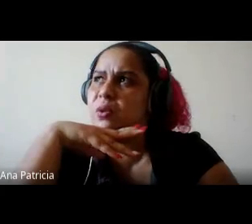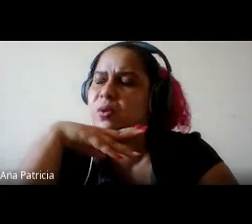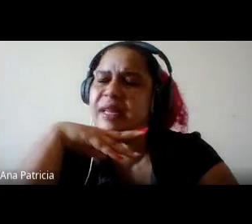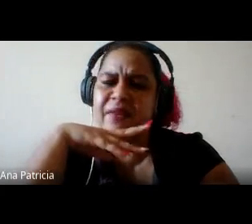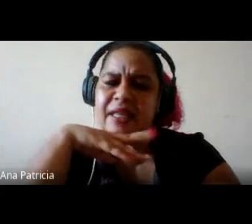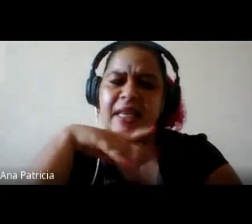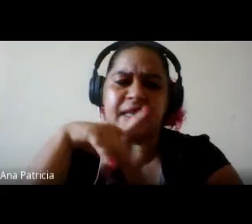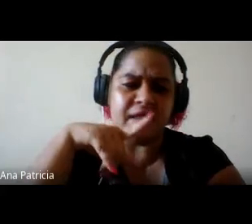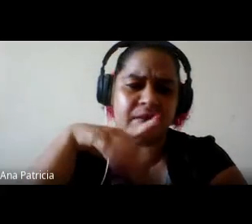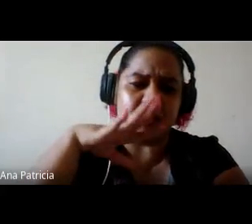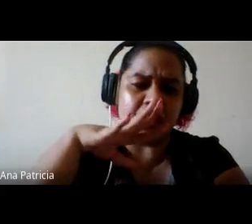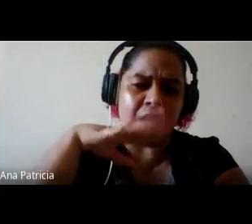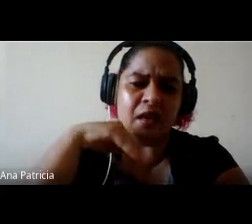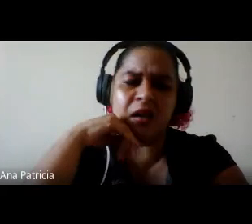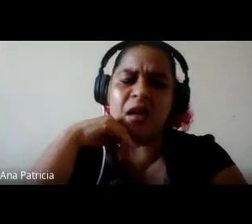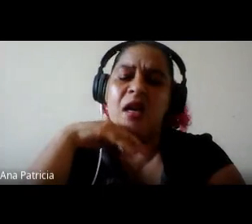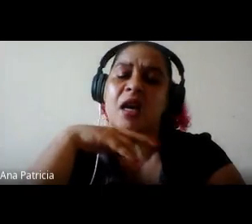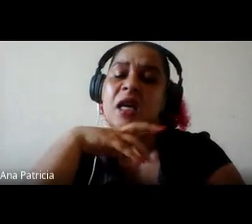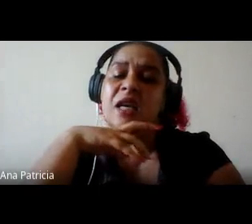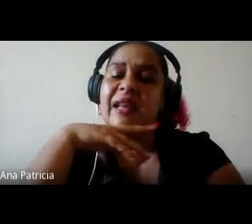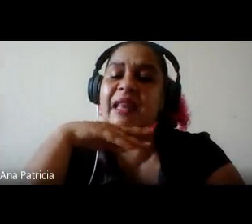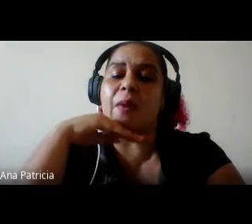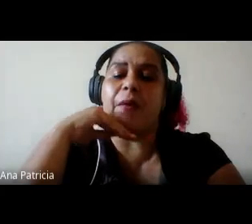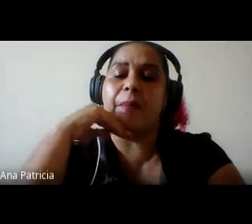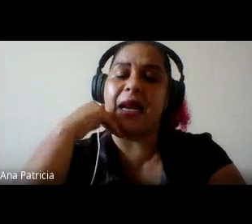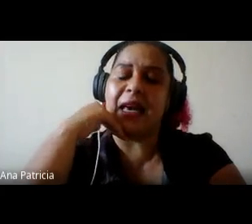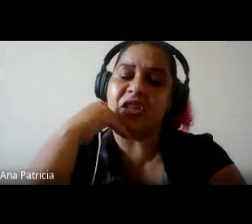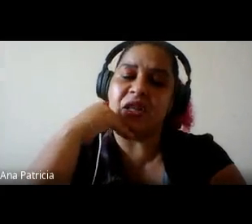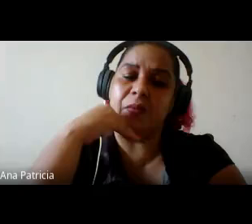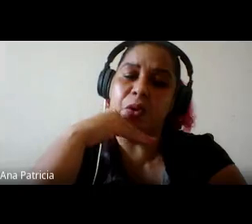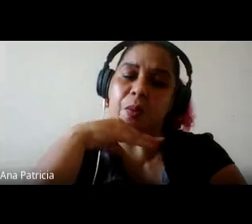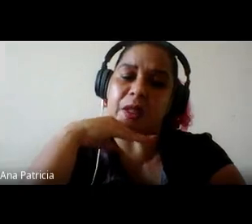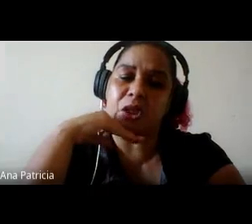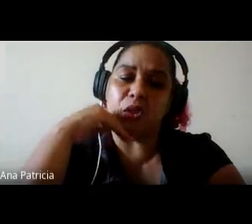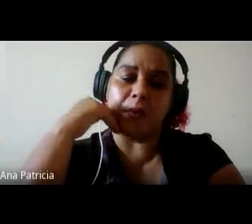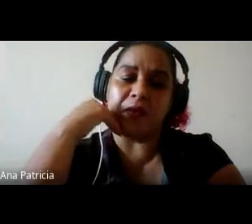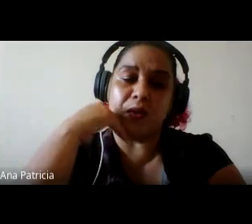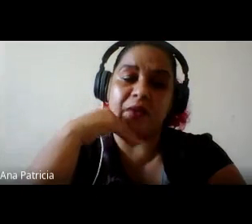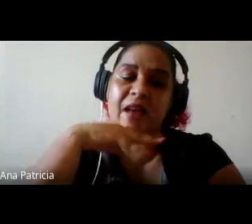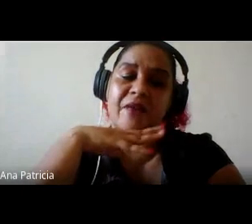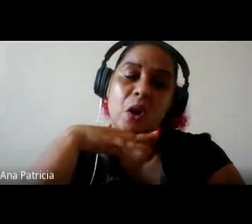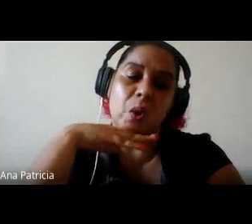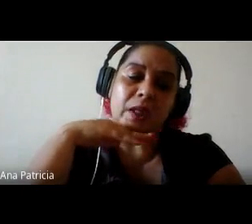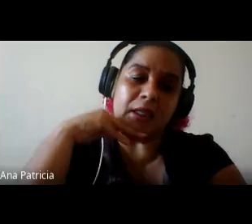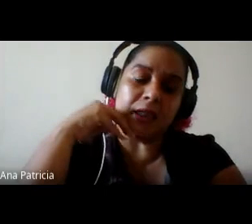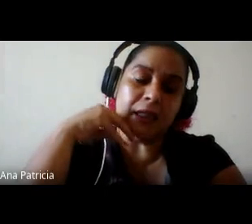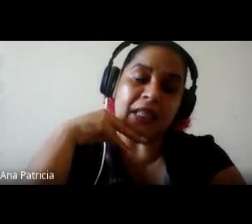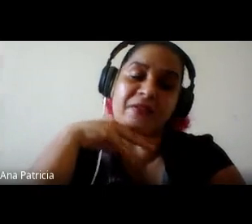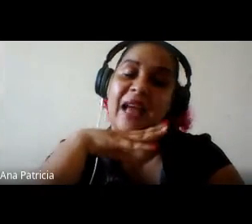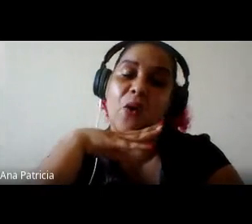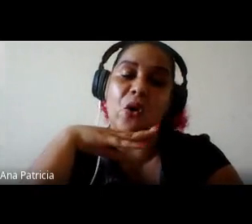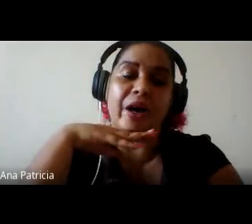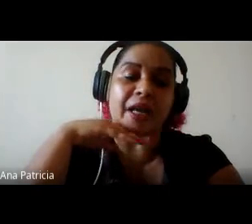Dia do Surdo, ou é dia 26. E vai ter uma palestra muito importante hoje com a professora Flávia Roldan,